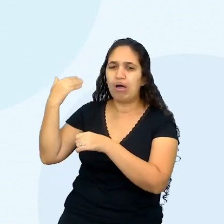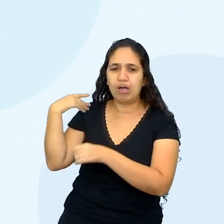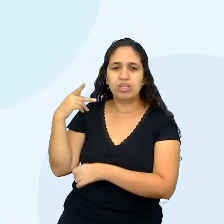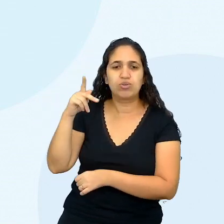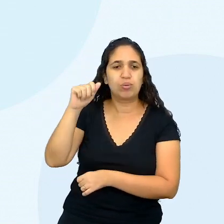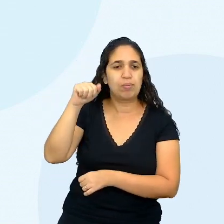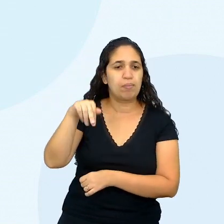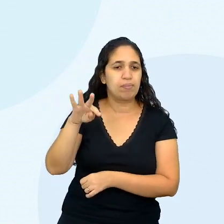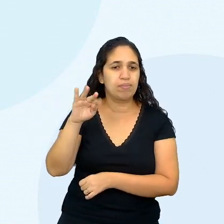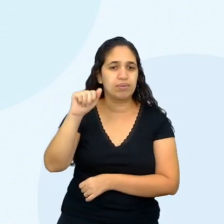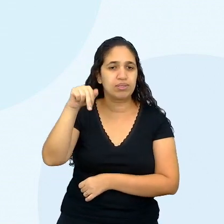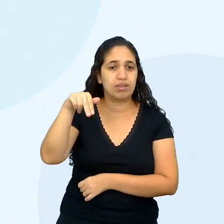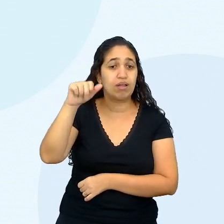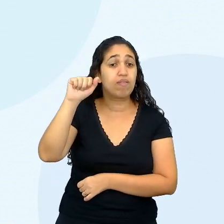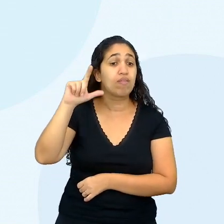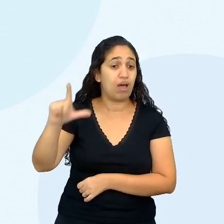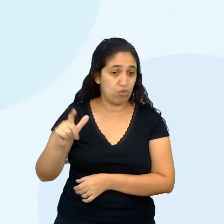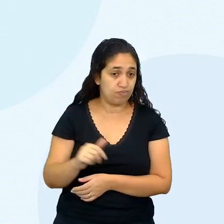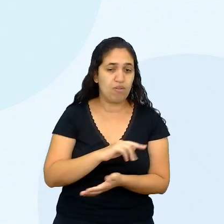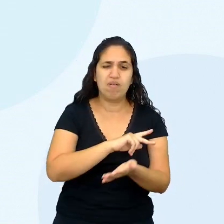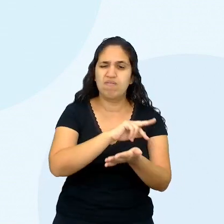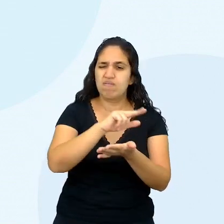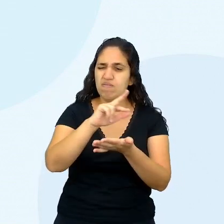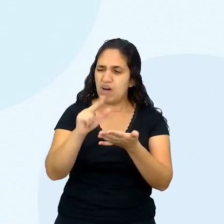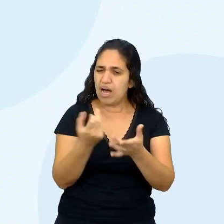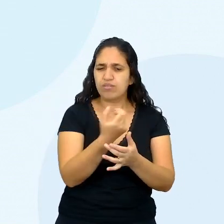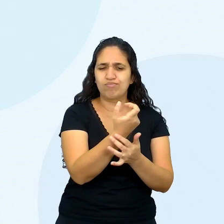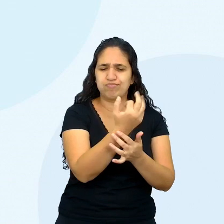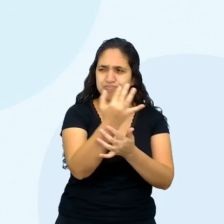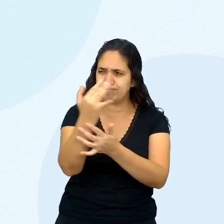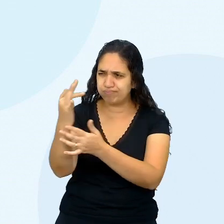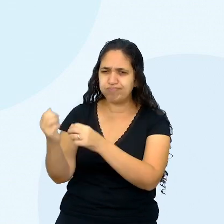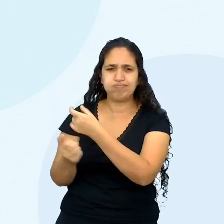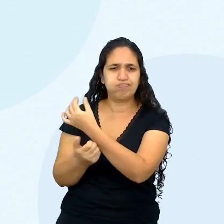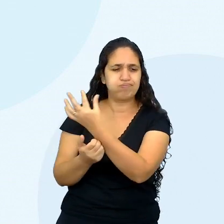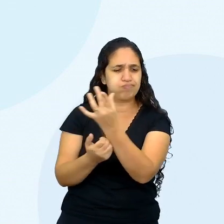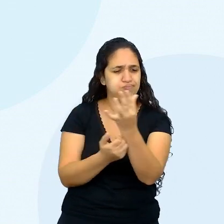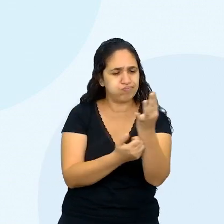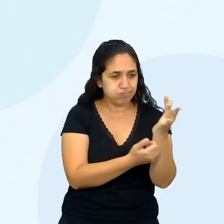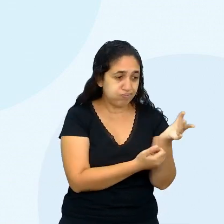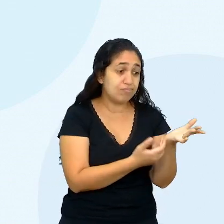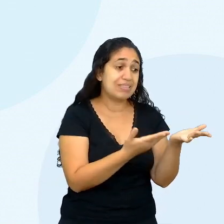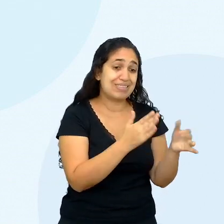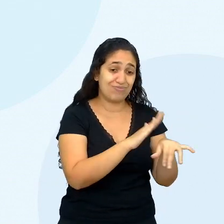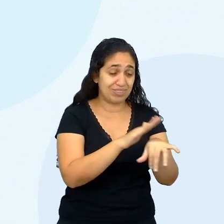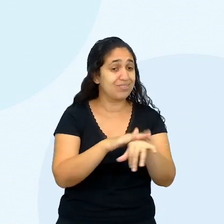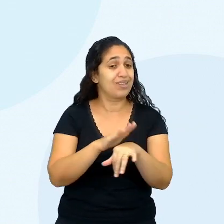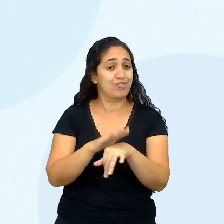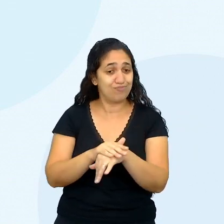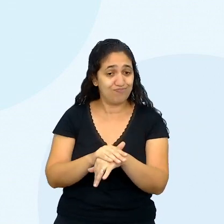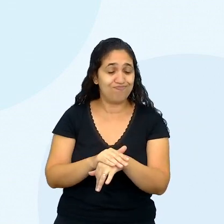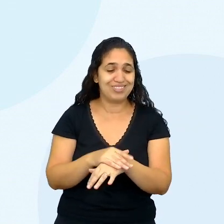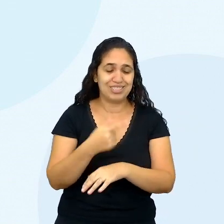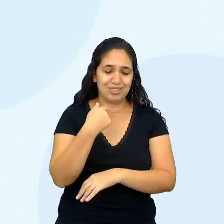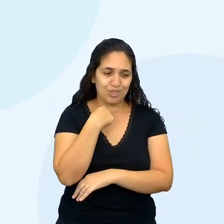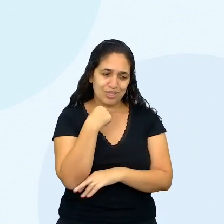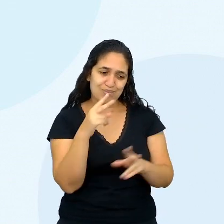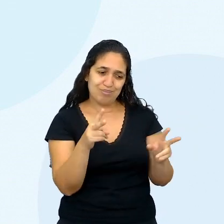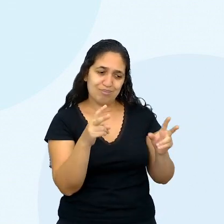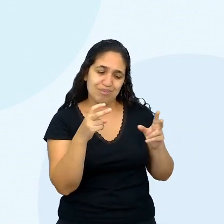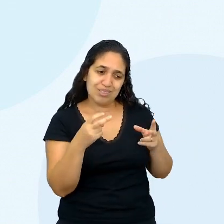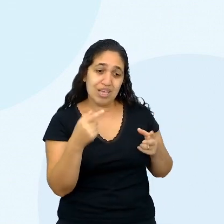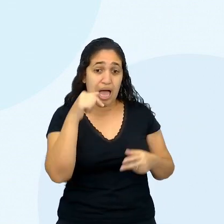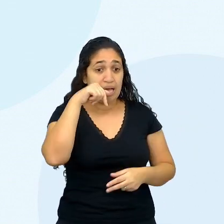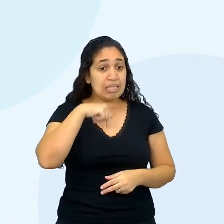muitos incêndios também naturais, muitos incêndios também causados, né, propositais, que nós pudemos sentir, inclusive em São